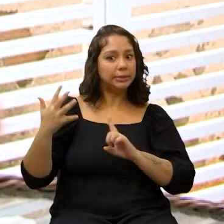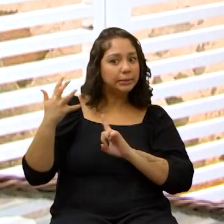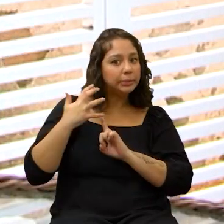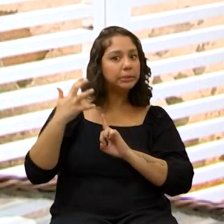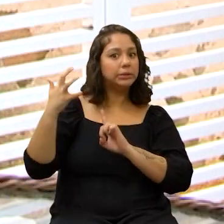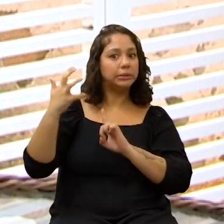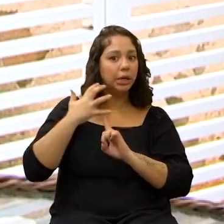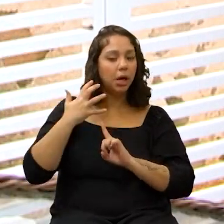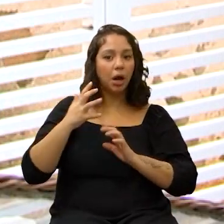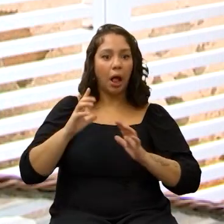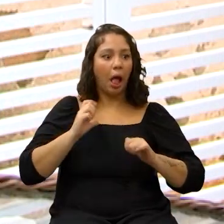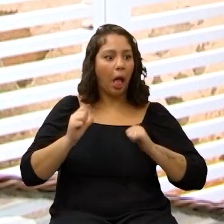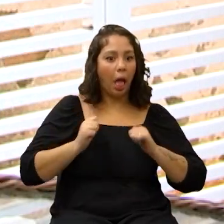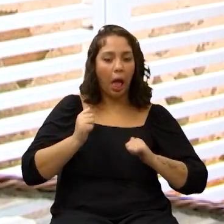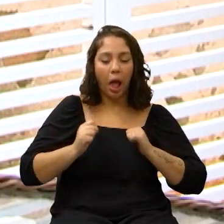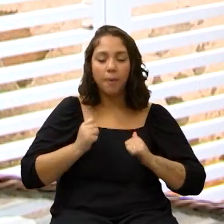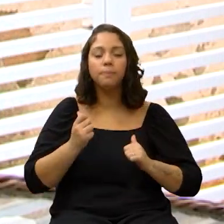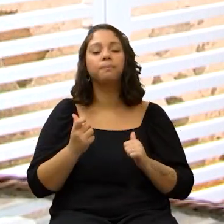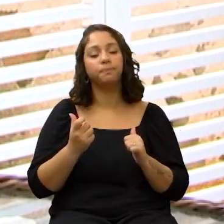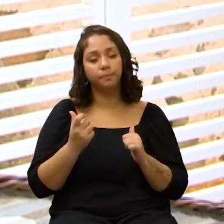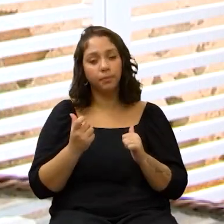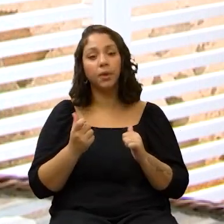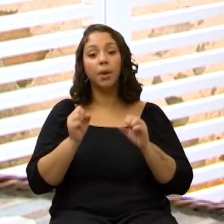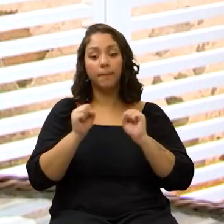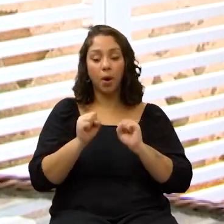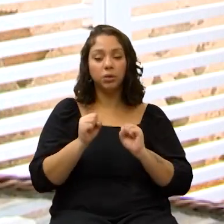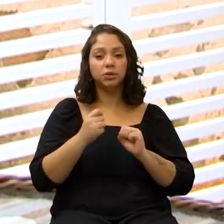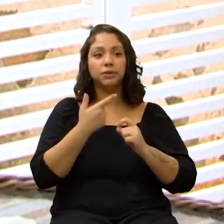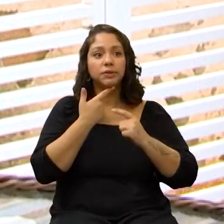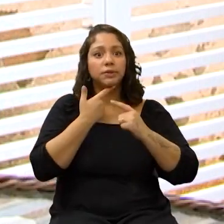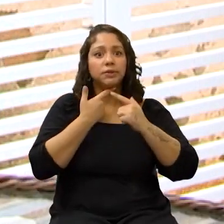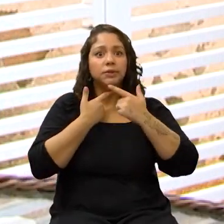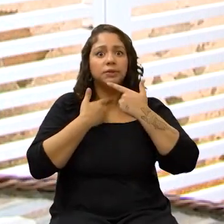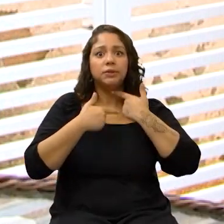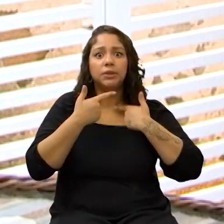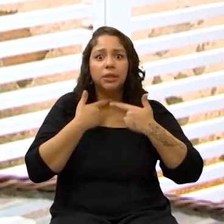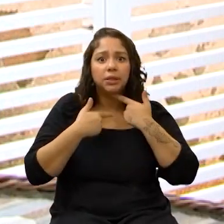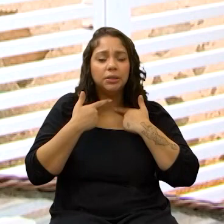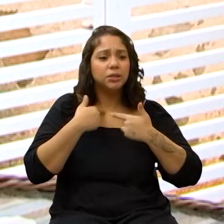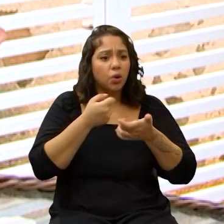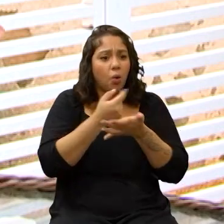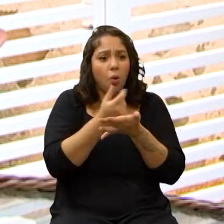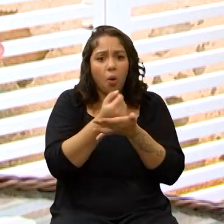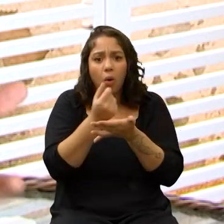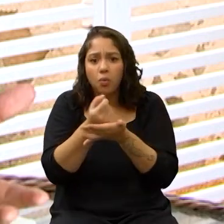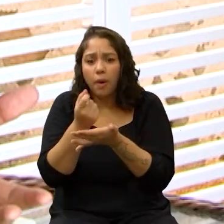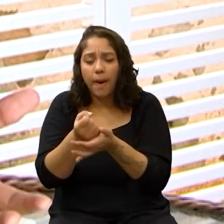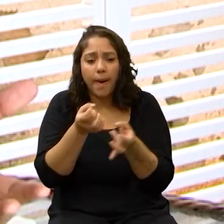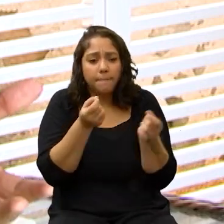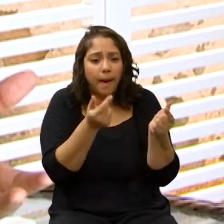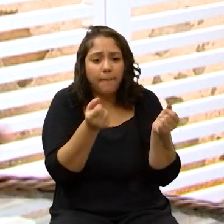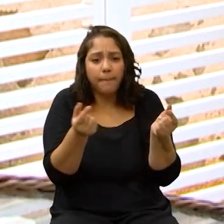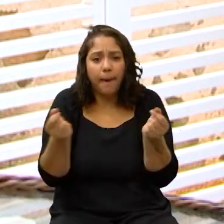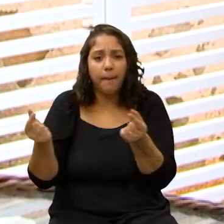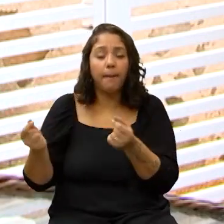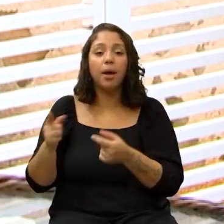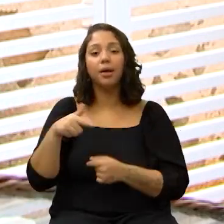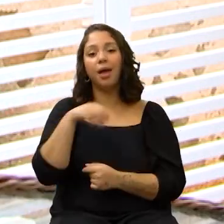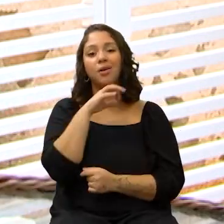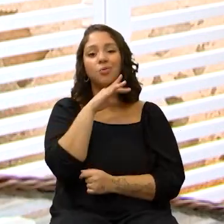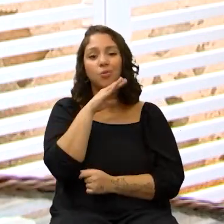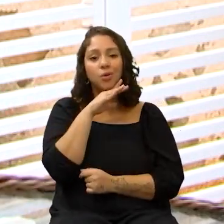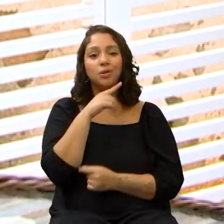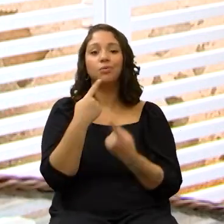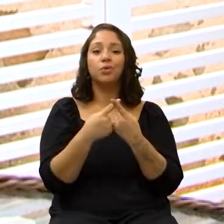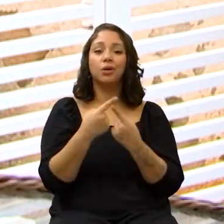né? Então, tende a gerar uma compulsividade no consumo das pessoas. Isso é muito ruim, porque